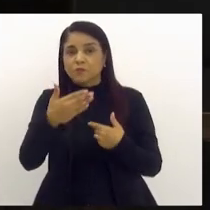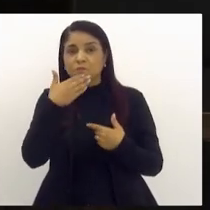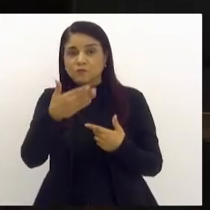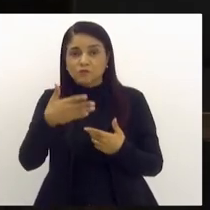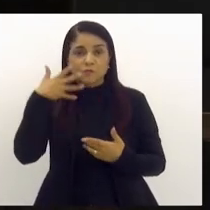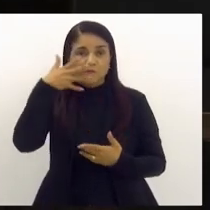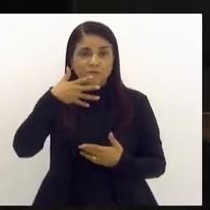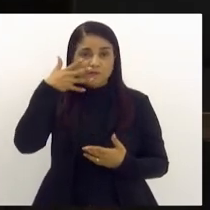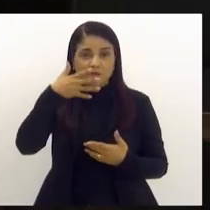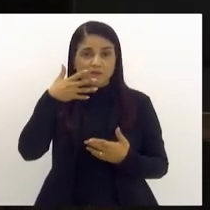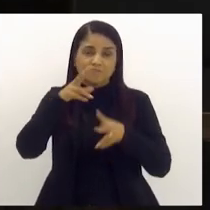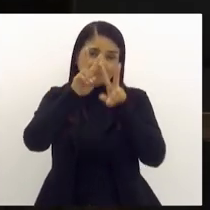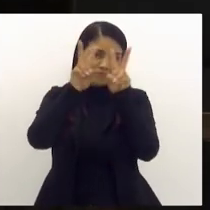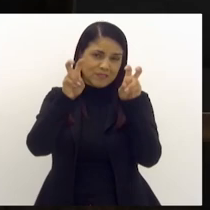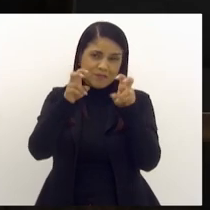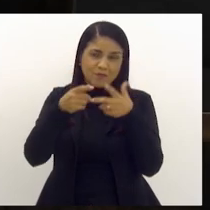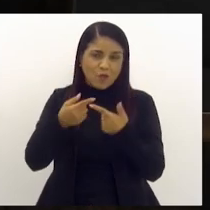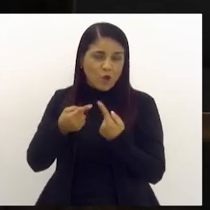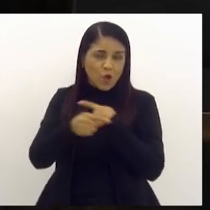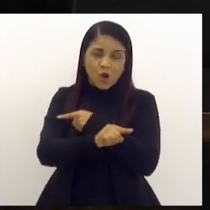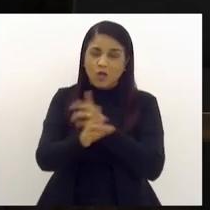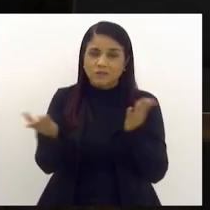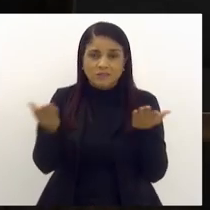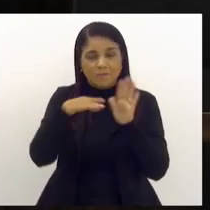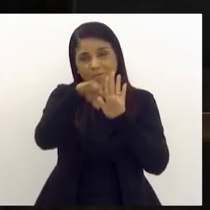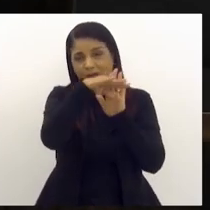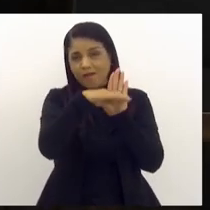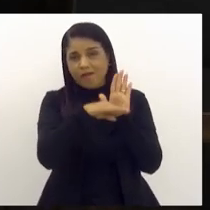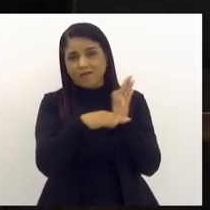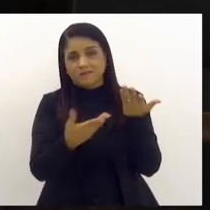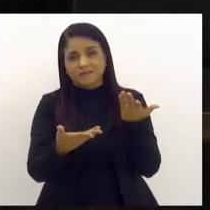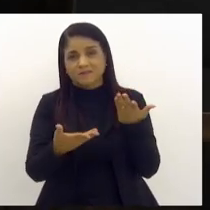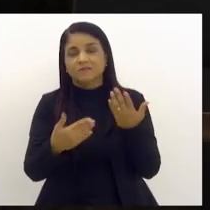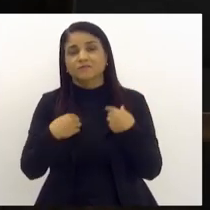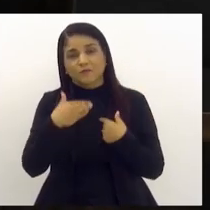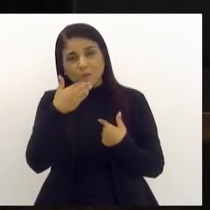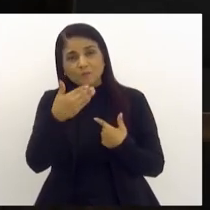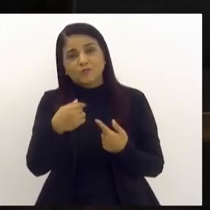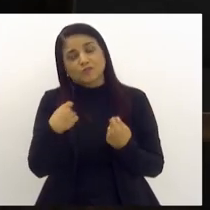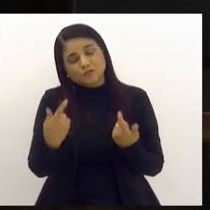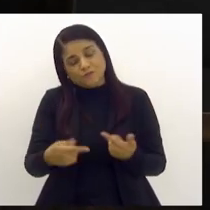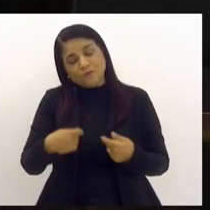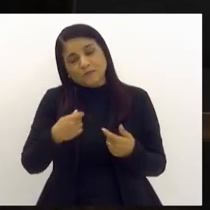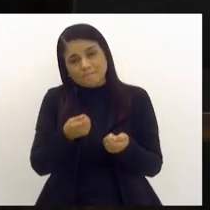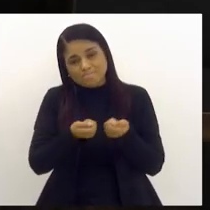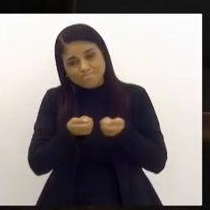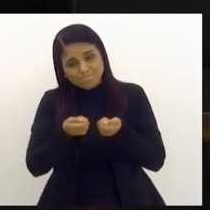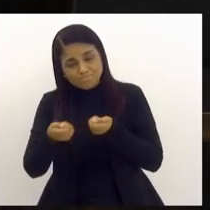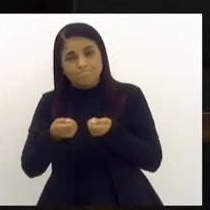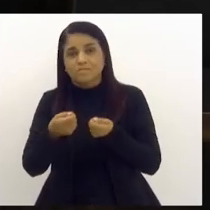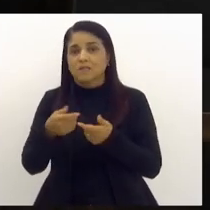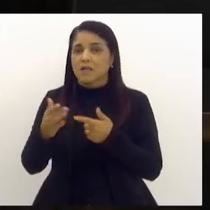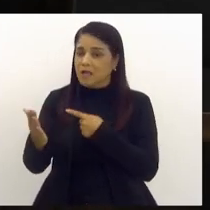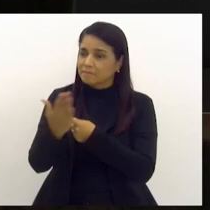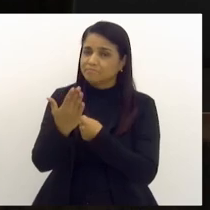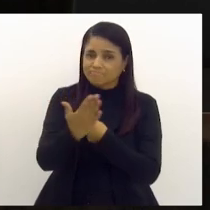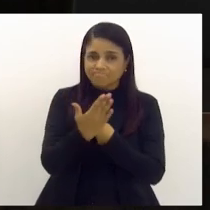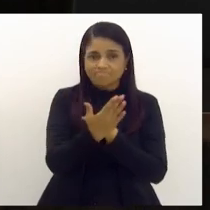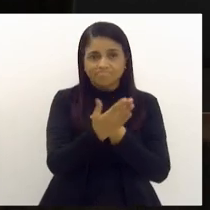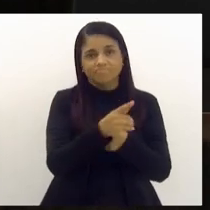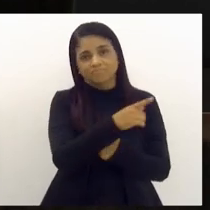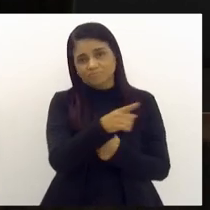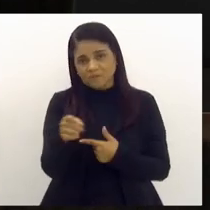para falar a matéria que não é pertinente com a pauta e eu vou precisar ser um pouquinho intransigente. Então, estou contando com a colaboração de Vossas